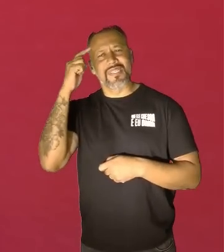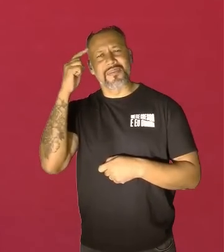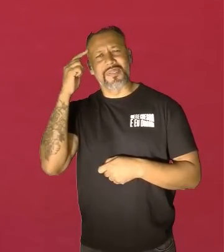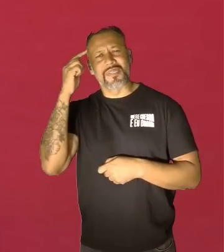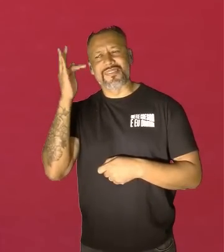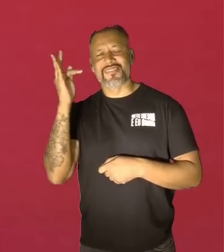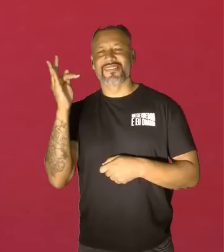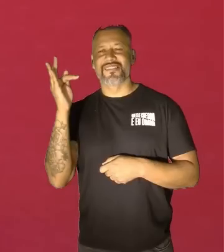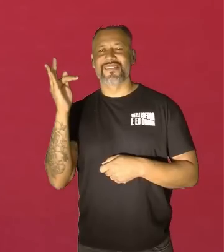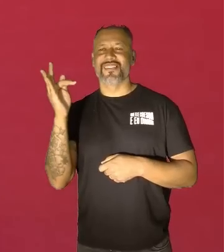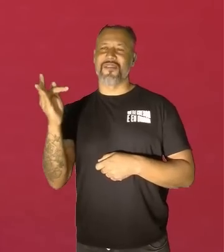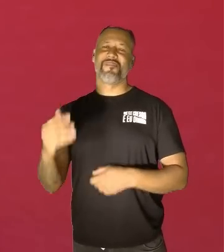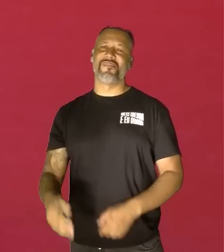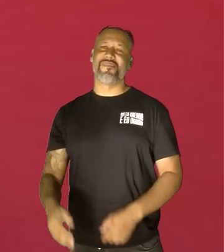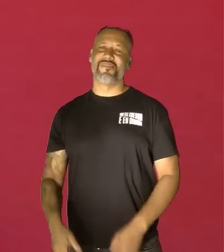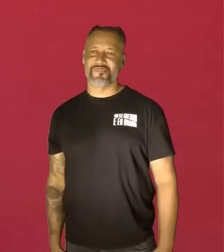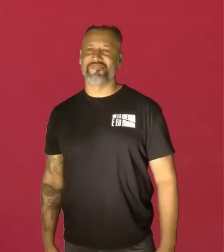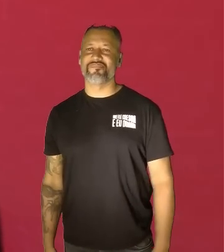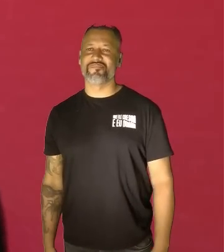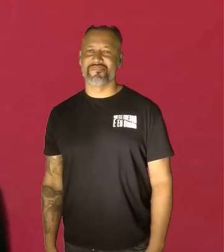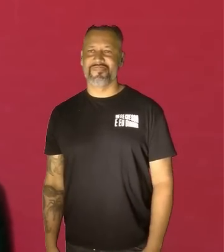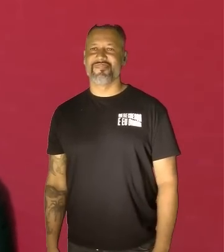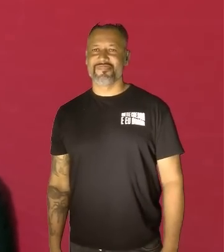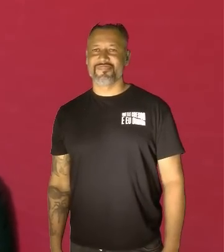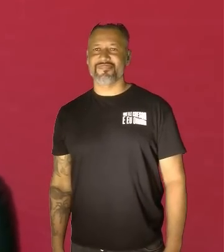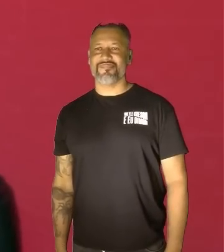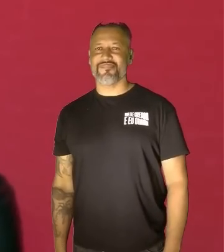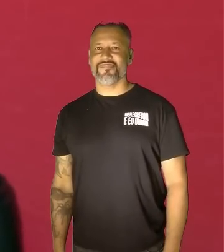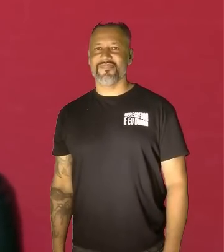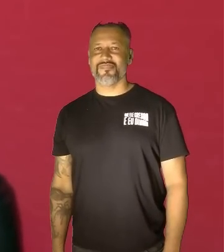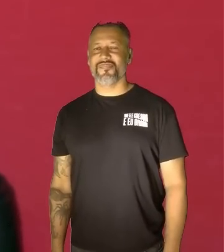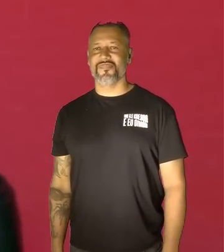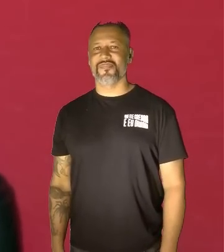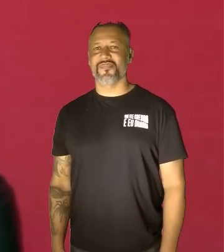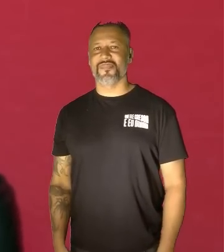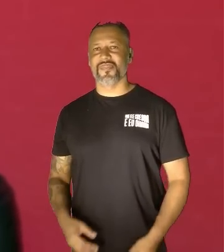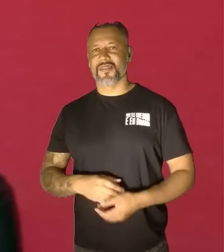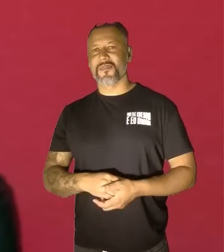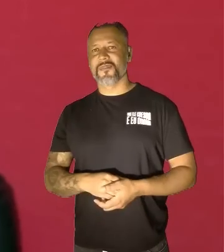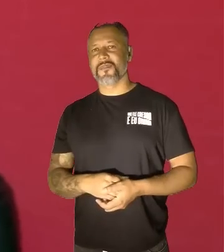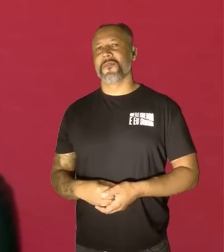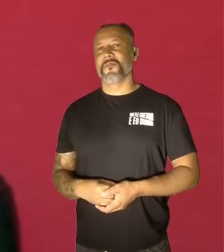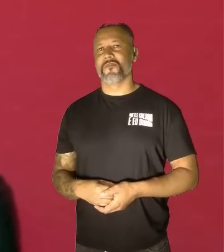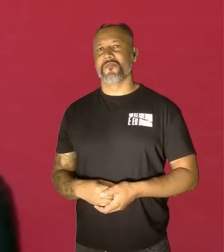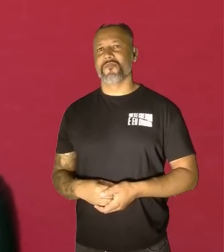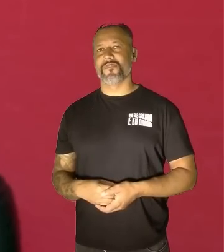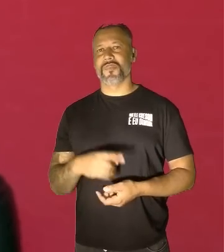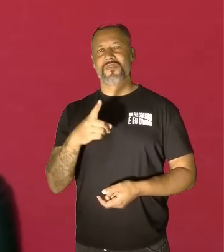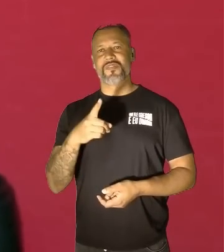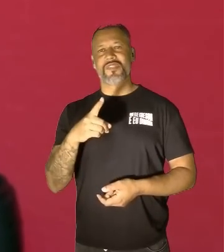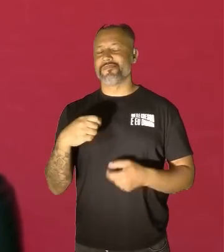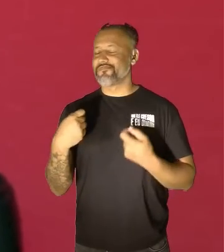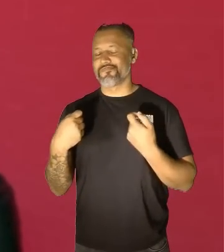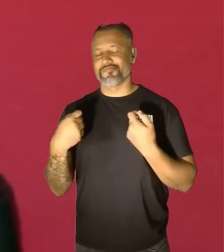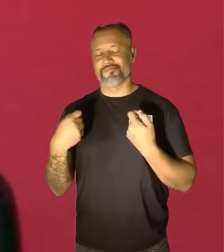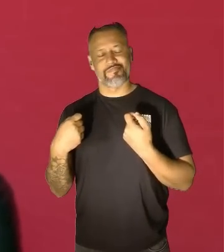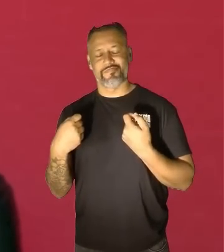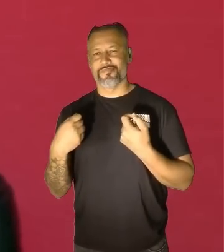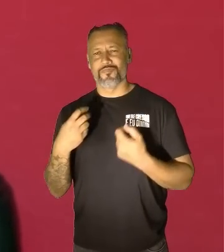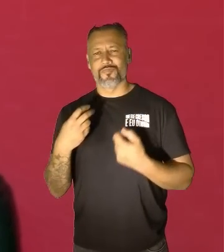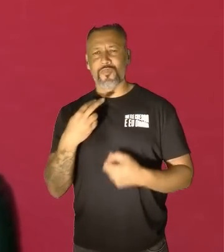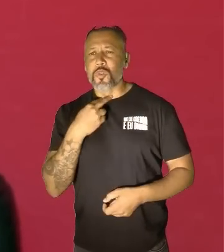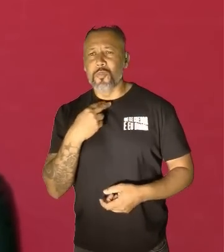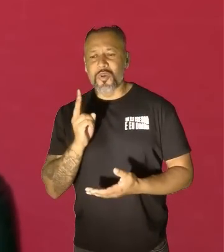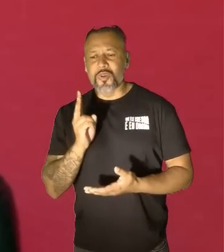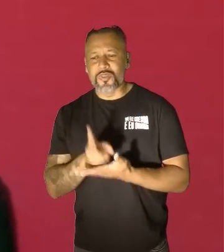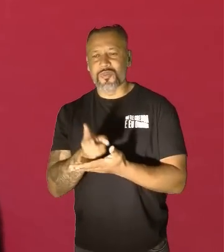futuro. Vista-se, eu não me visto de quem eu estou, eu me visto do que Deus me fará ser. A